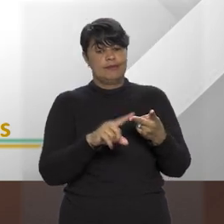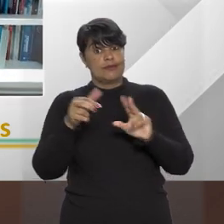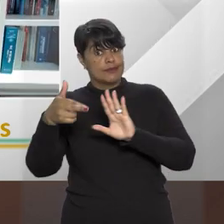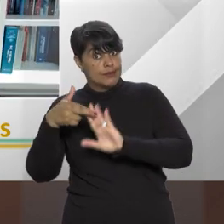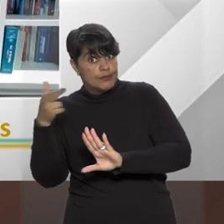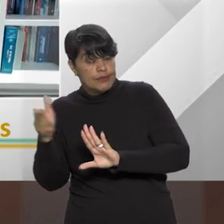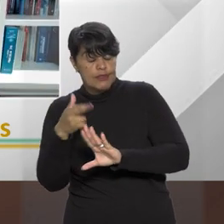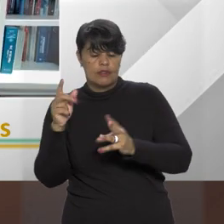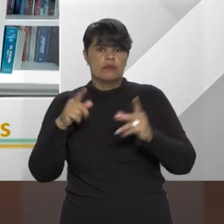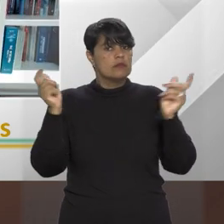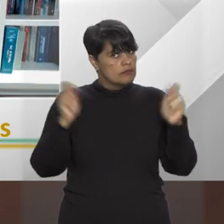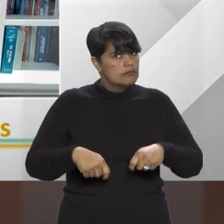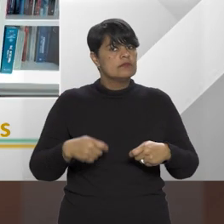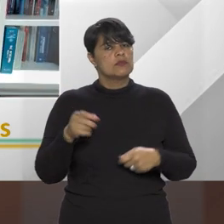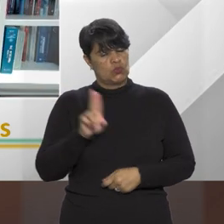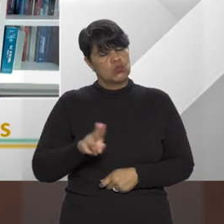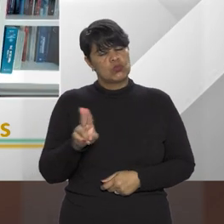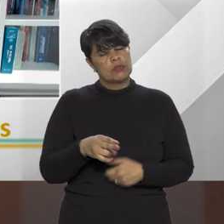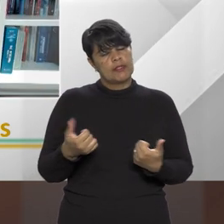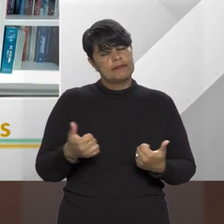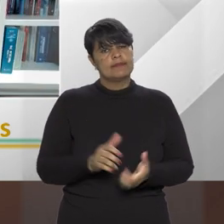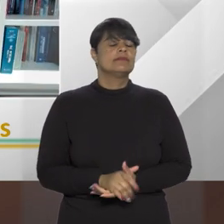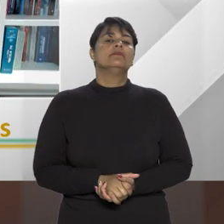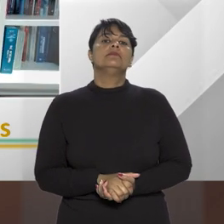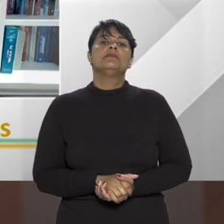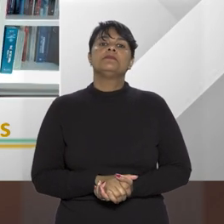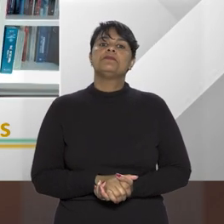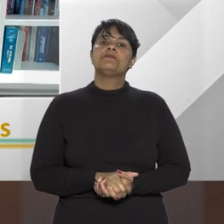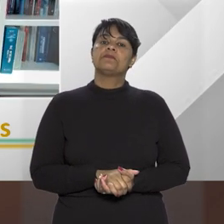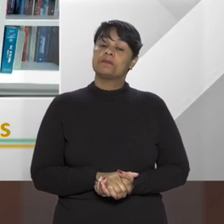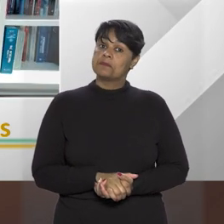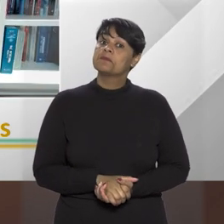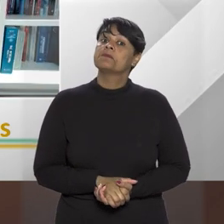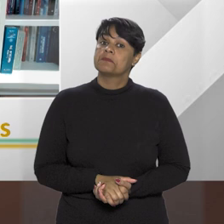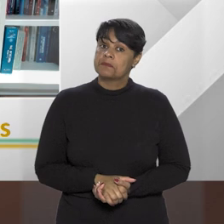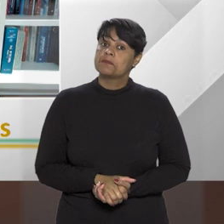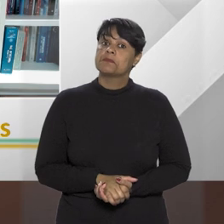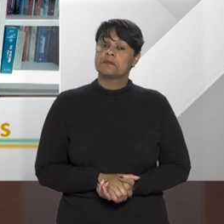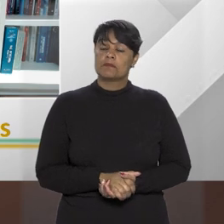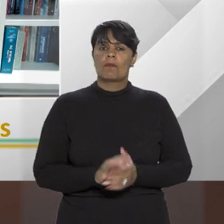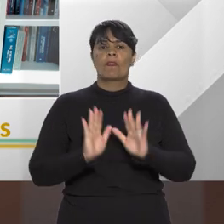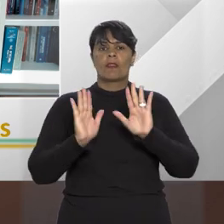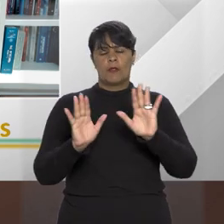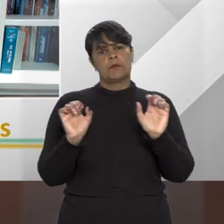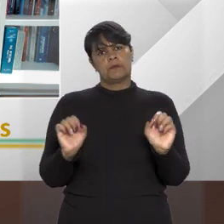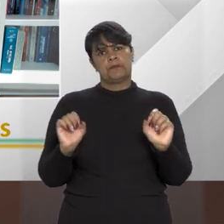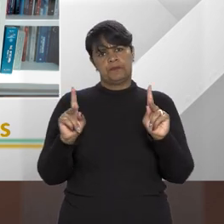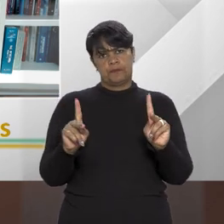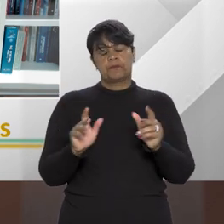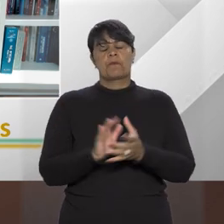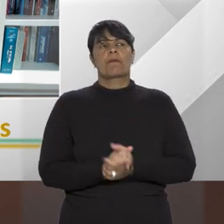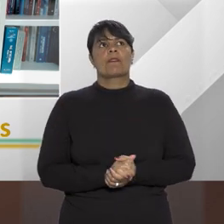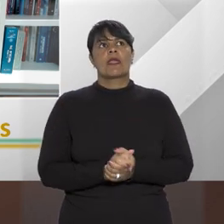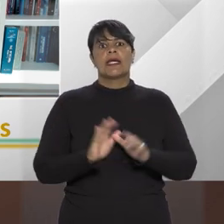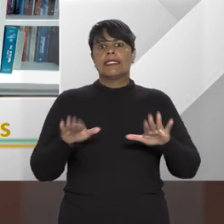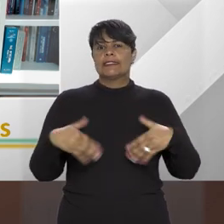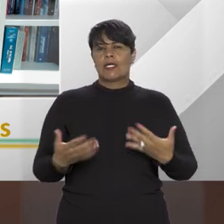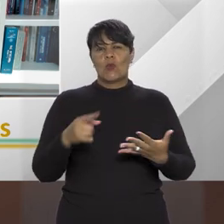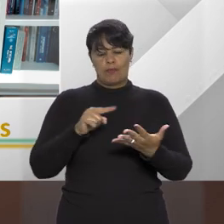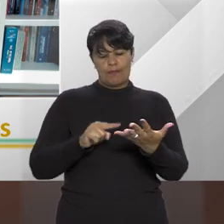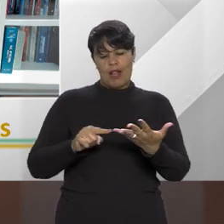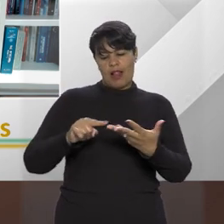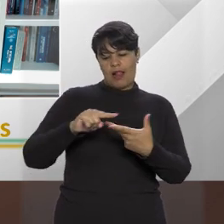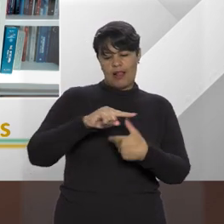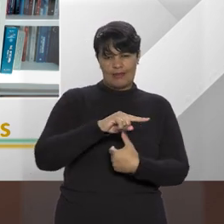Bom, a justiça multiportas, ou o sistema multiportas de justiça, sobre o qual a gente já mencionou aqui, né, ambos já